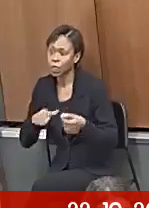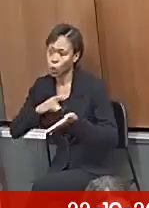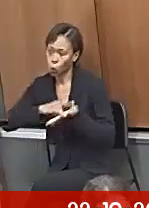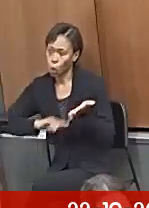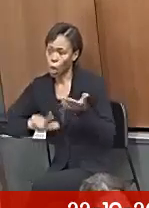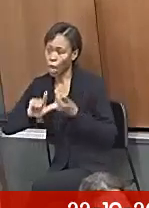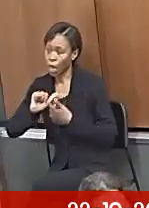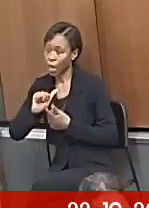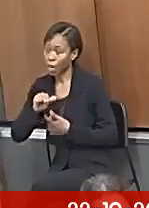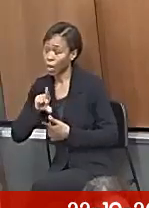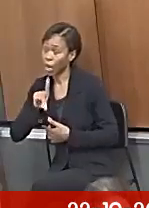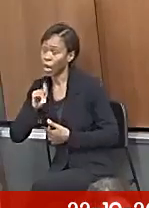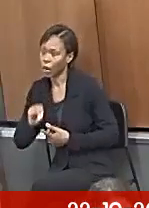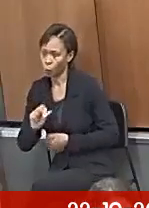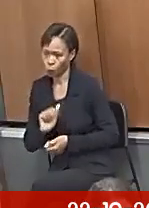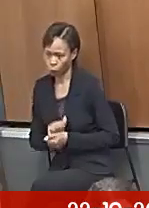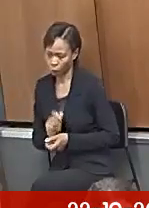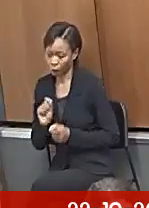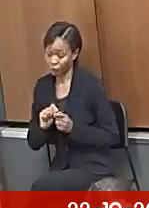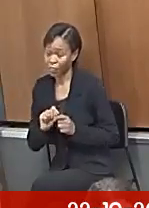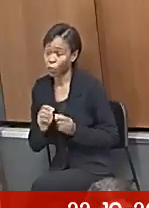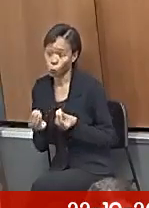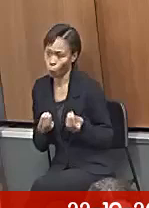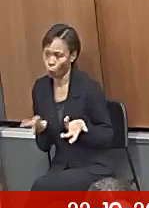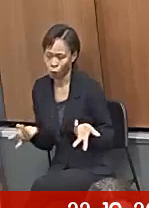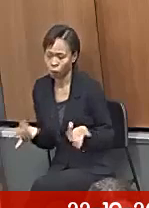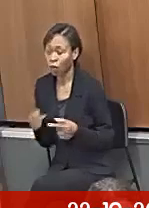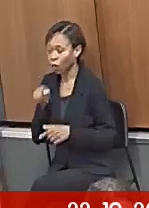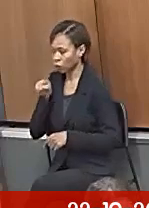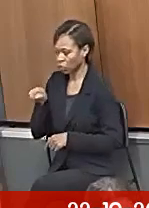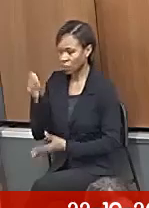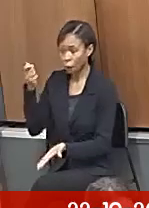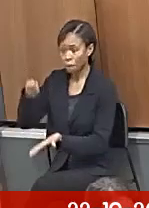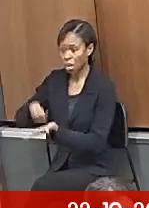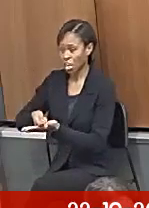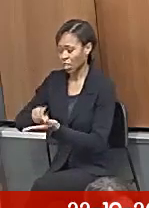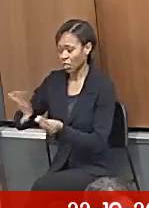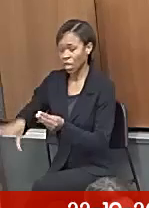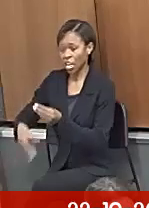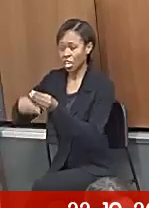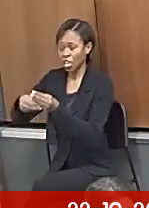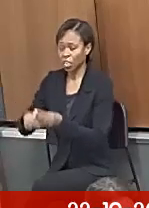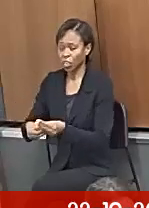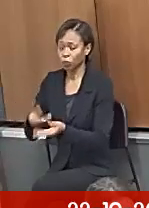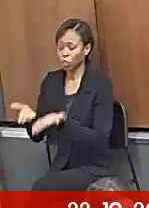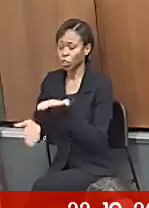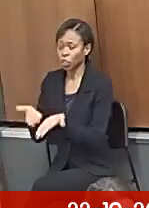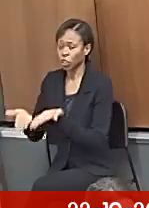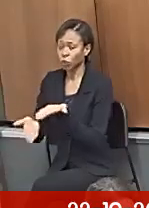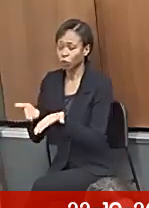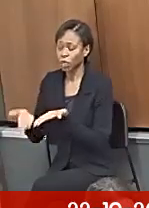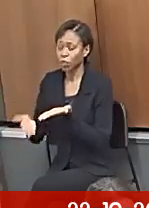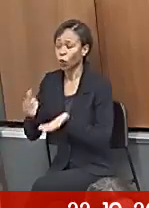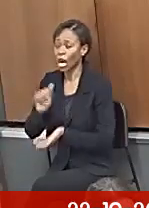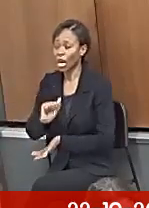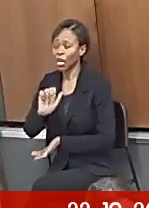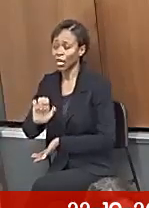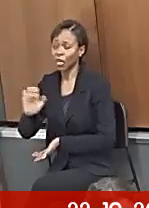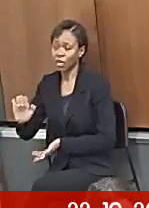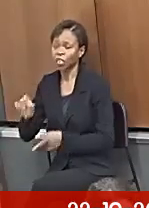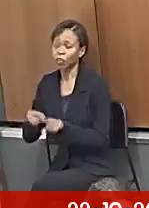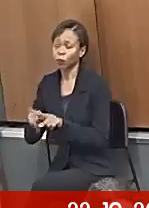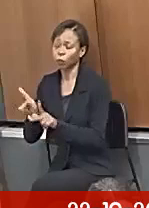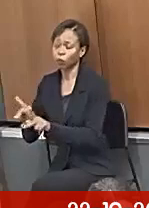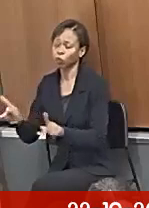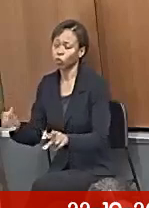o que fazer. Você deve arcar com os custos extras de atendimento educacional especializado e professor de apoio. Esse